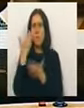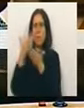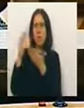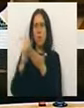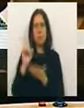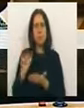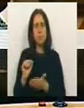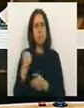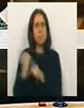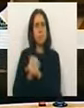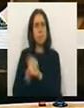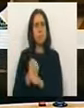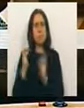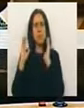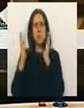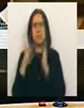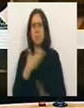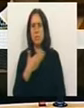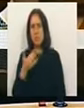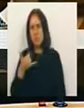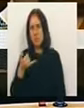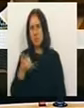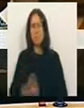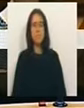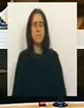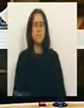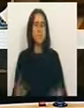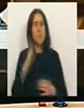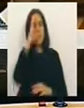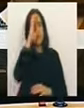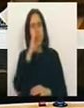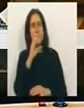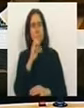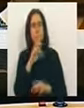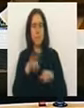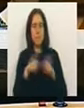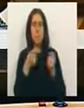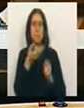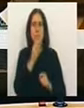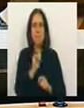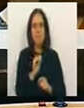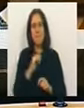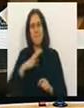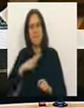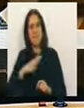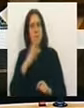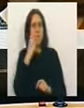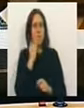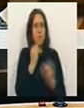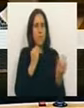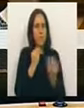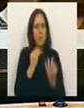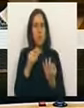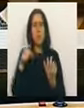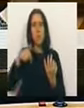do partido socialista ganhou vergonha ganhou vergonha barato e com tal não